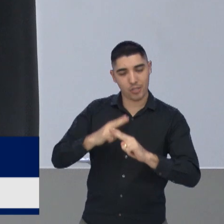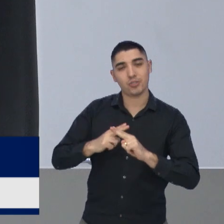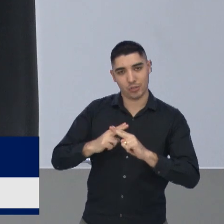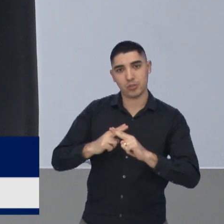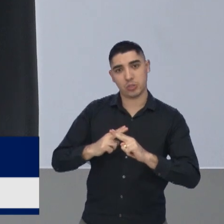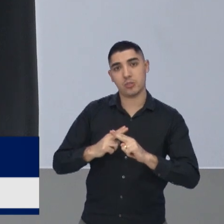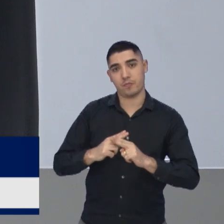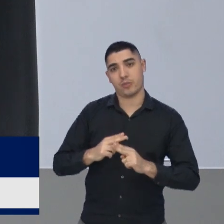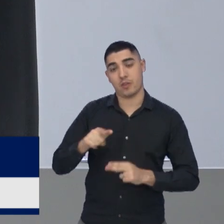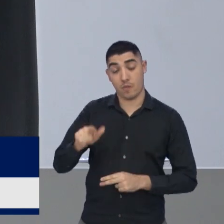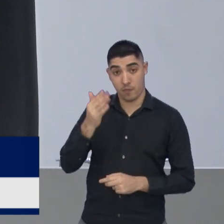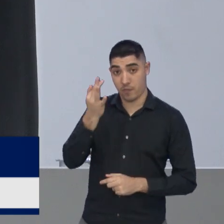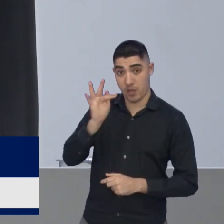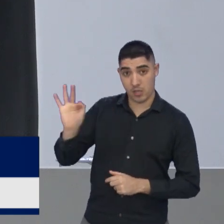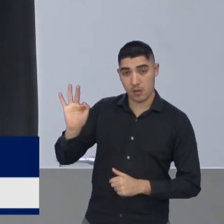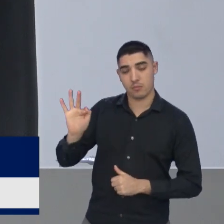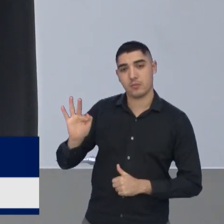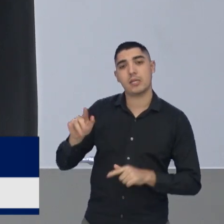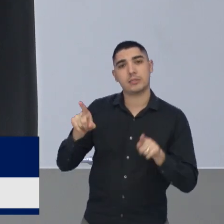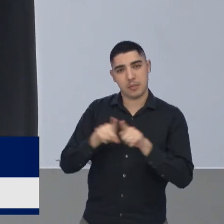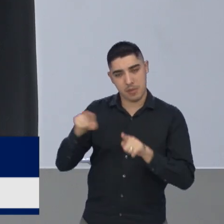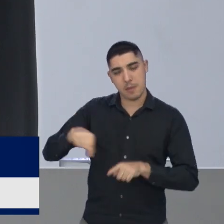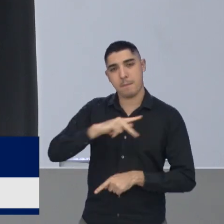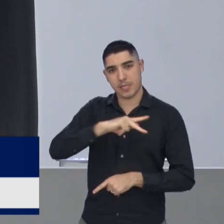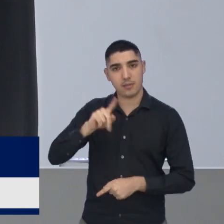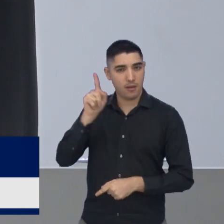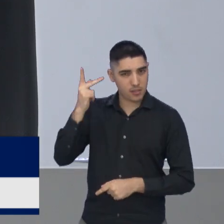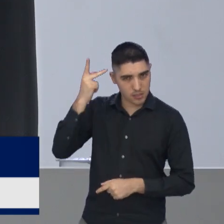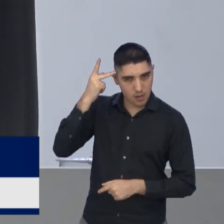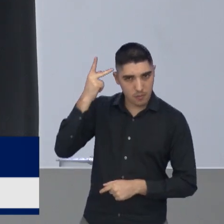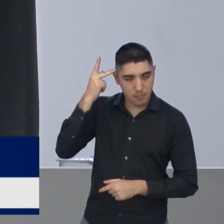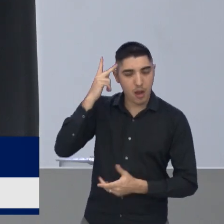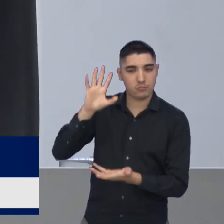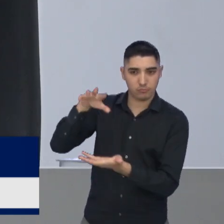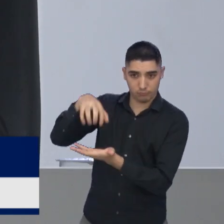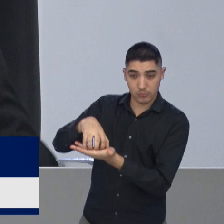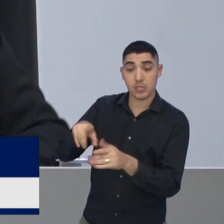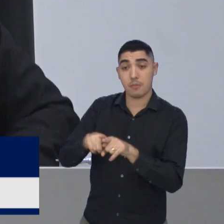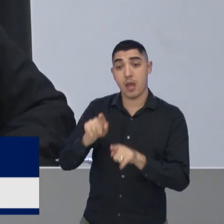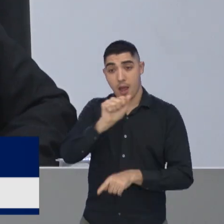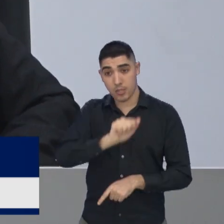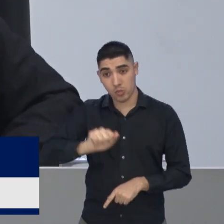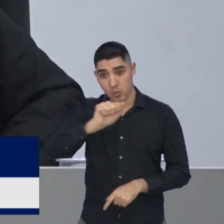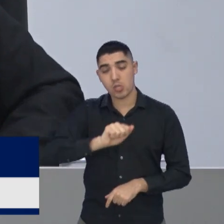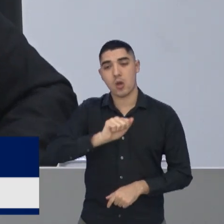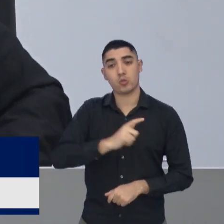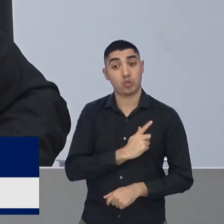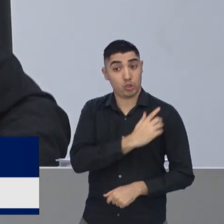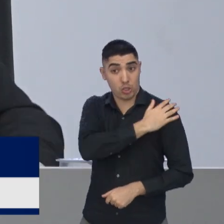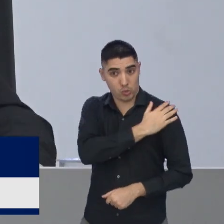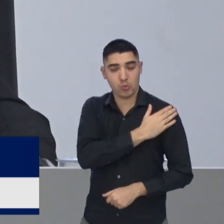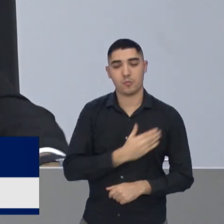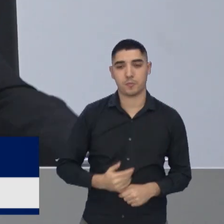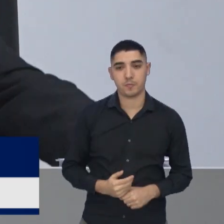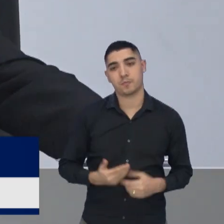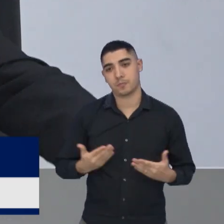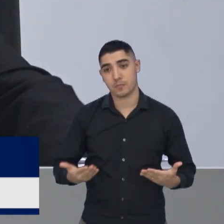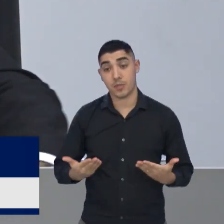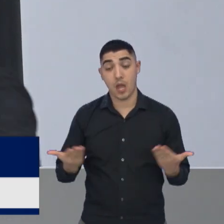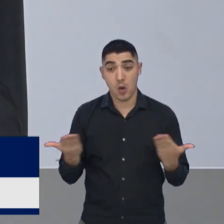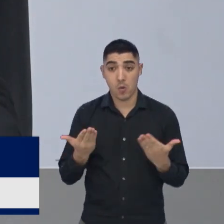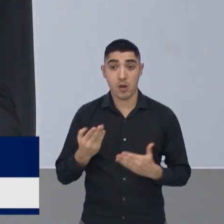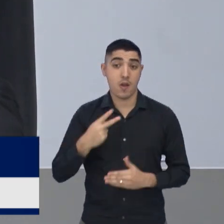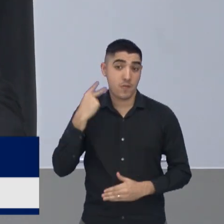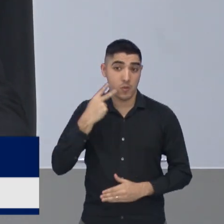da AGCEF São Paulo, Associação dos Gestores da CEF. Questão de ordem, a